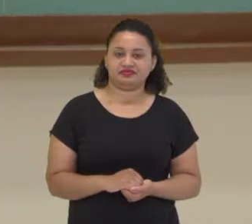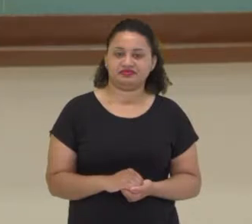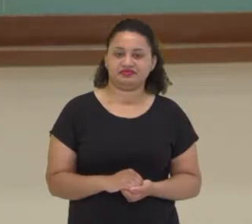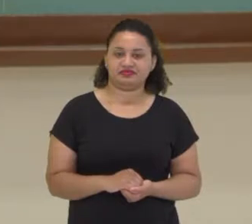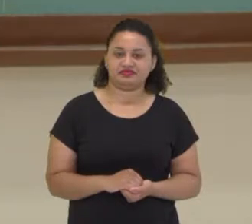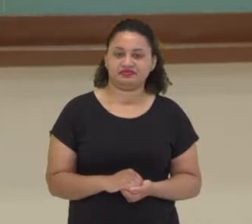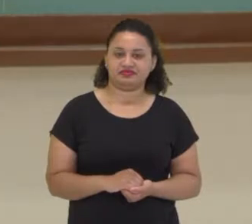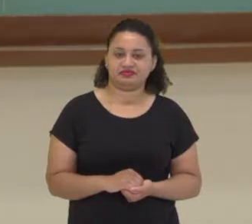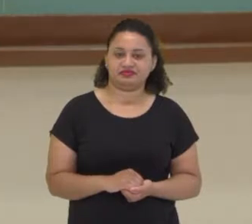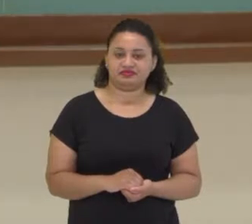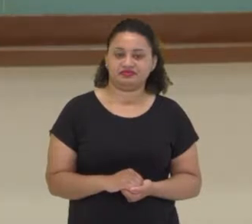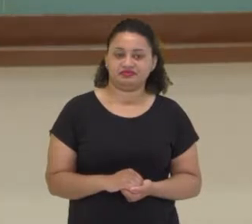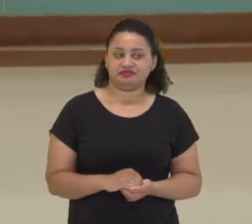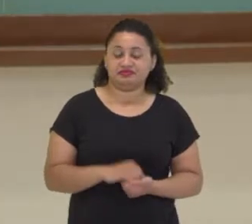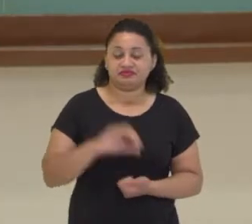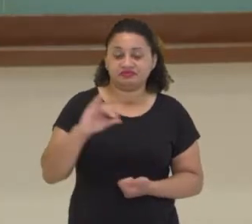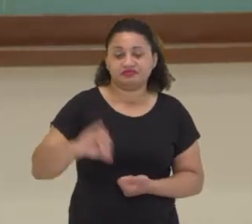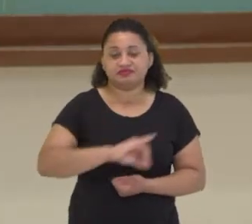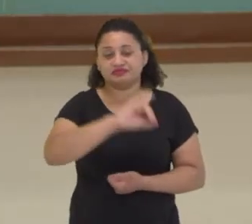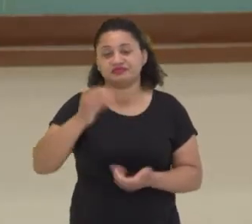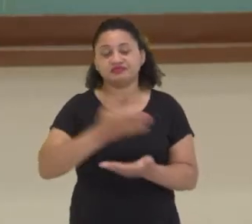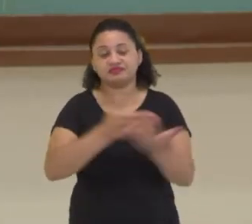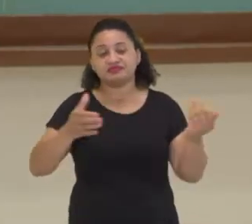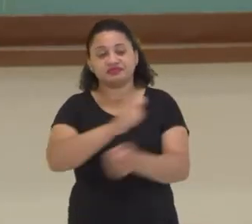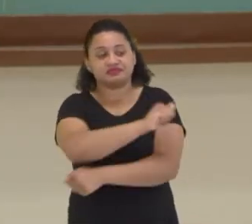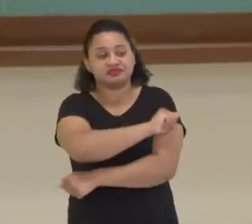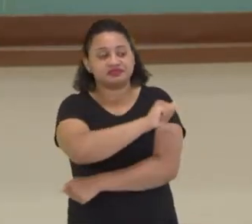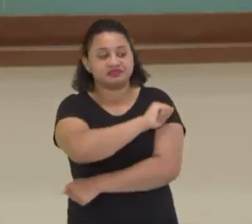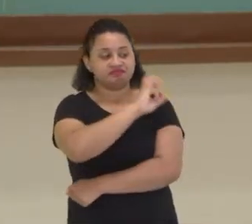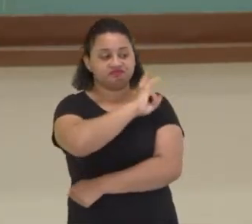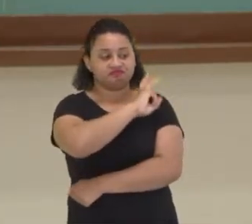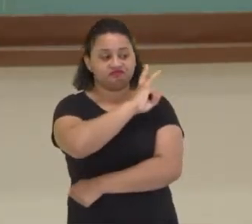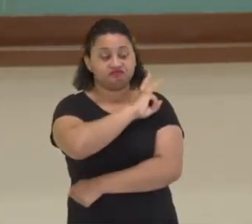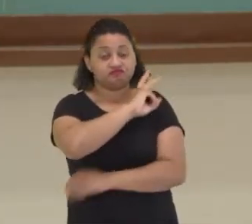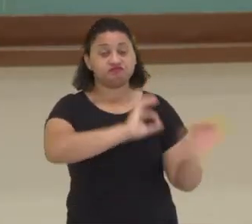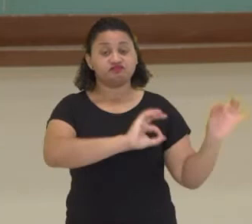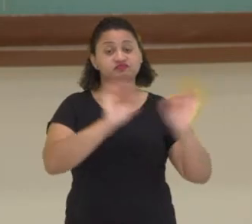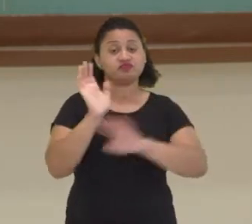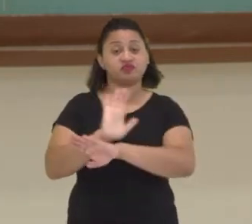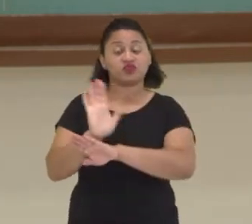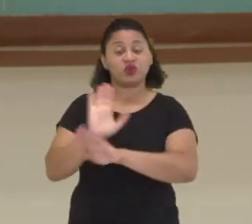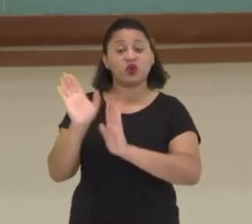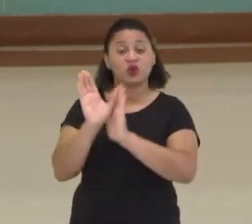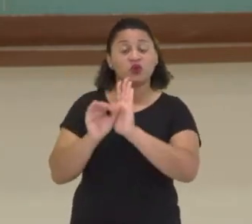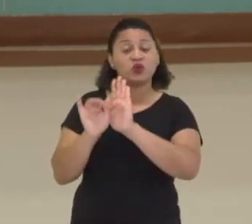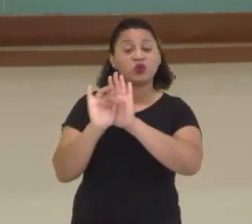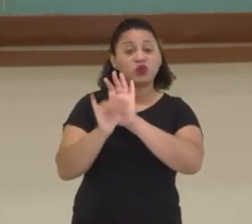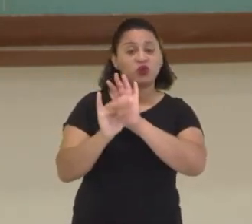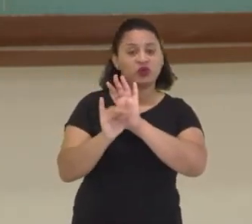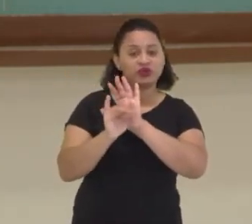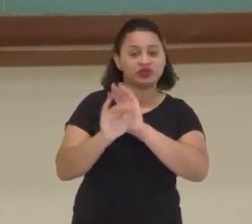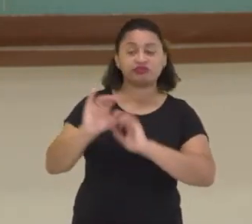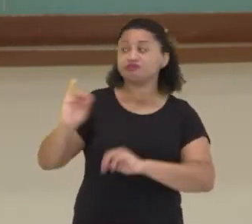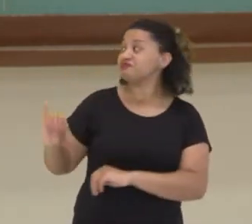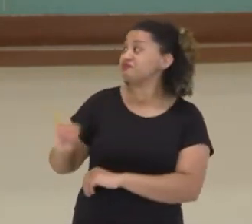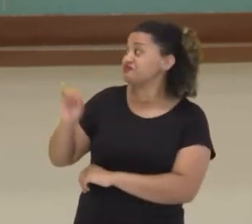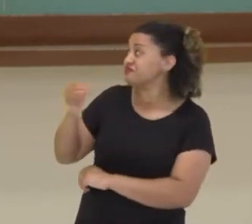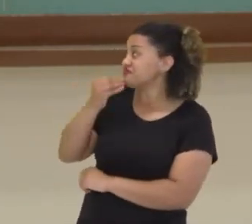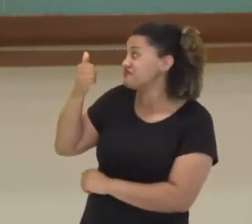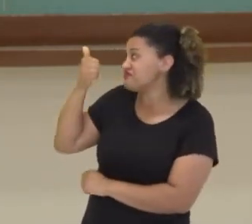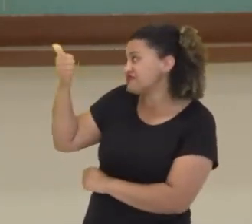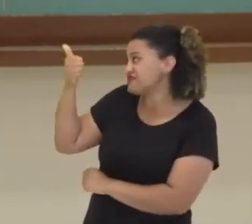Olá, estudantes da terceira série! Neste vídeo vamos falar sobre crônica. Oi, Jéssica, tudo bem? Firme